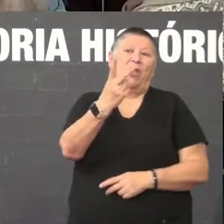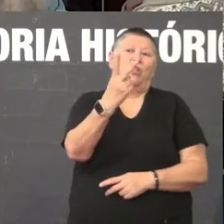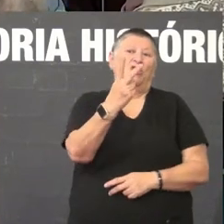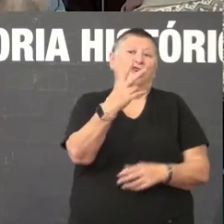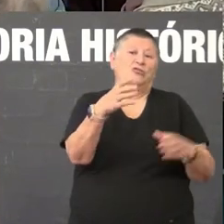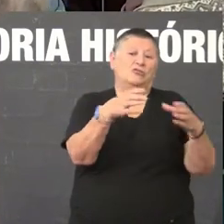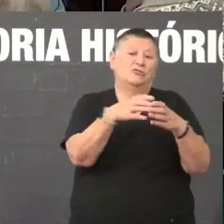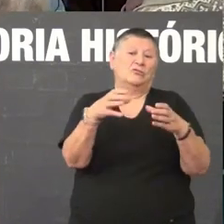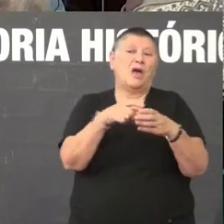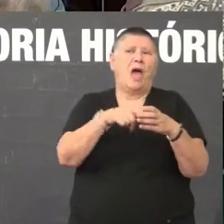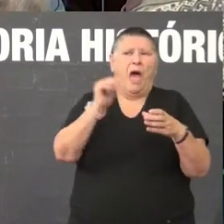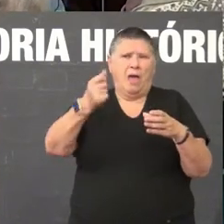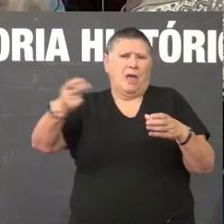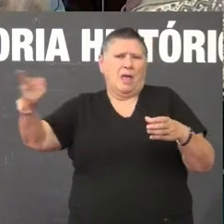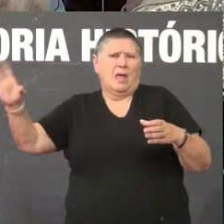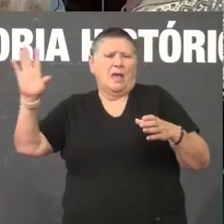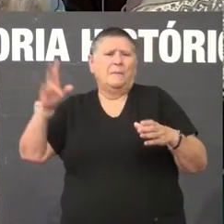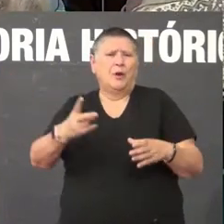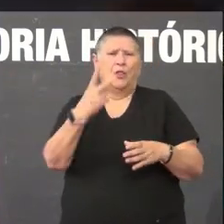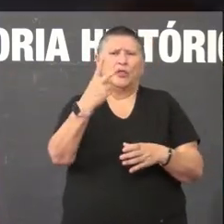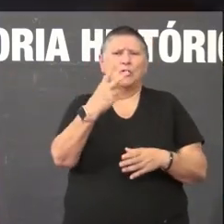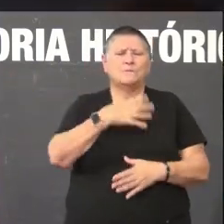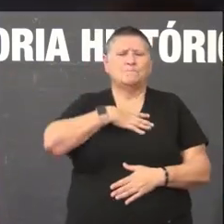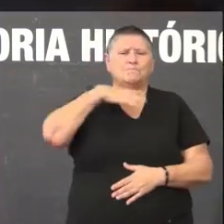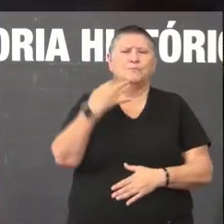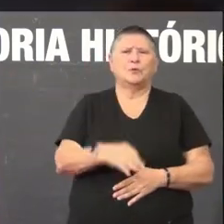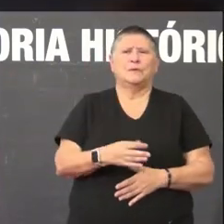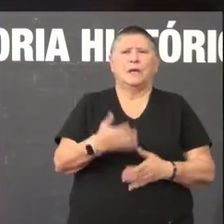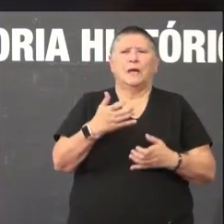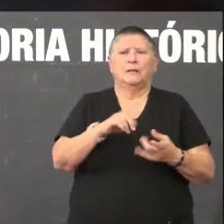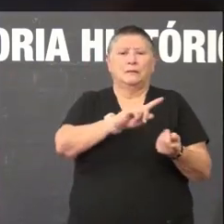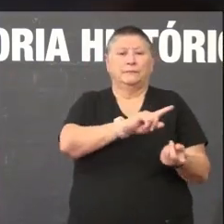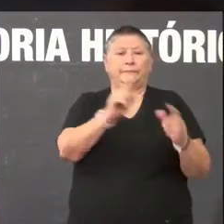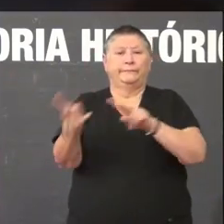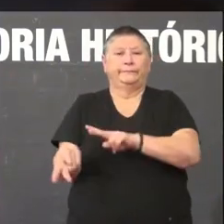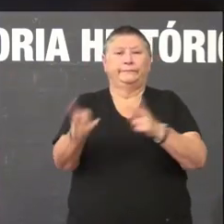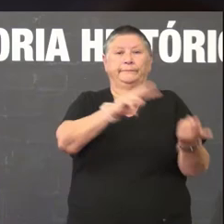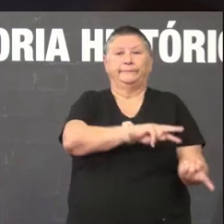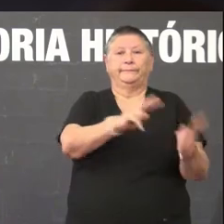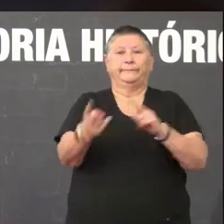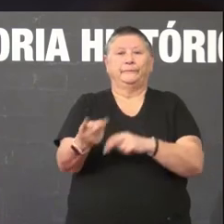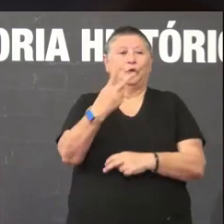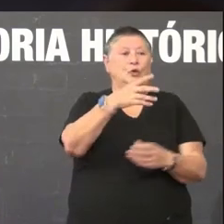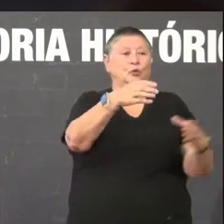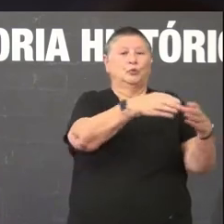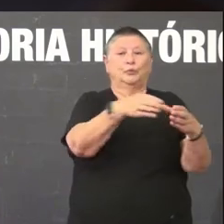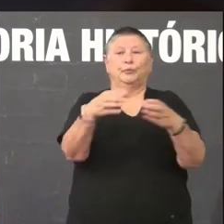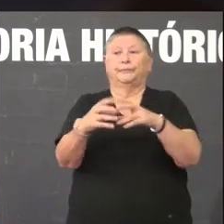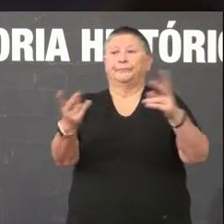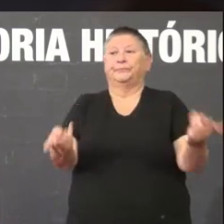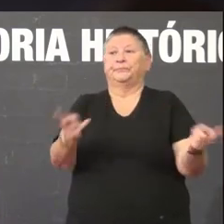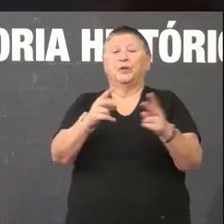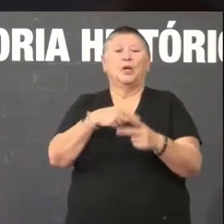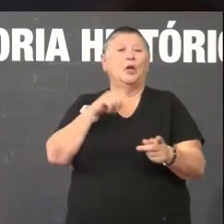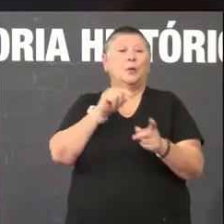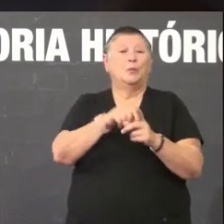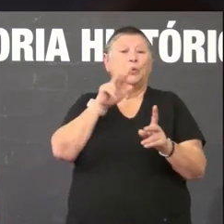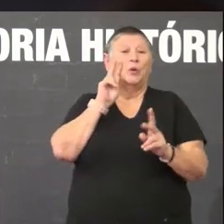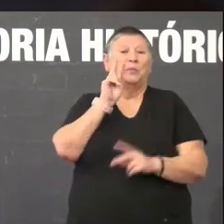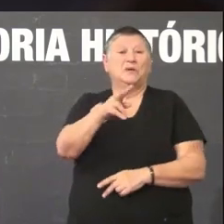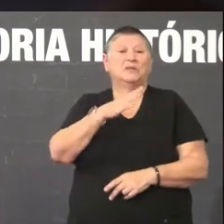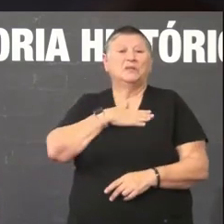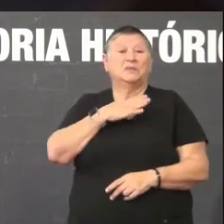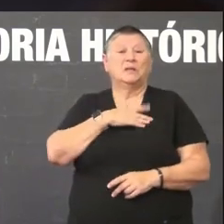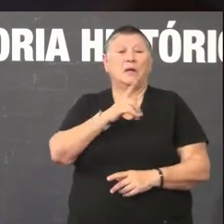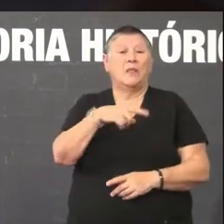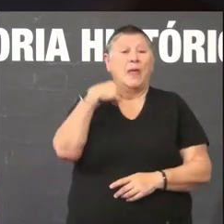Pero a posibilidade real de dous partidos que se van alternando no poder, que, desde o meu punto de vista, moitas veces son dúas caras